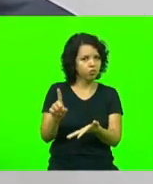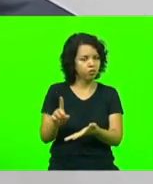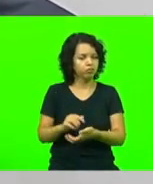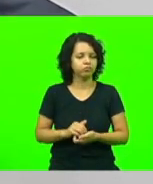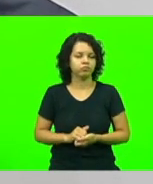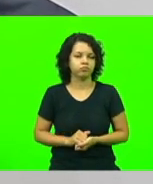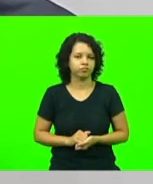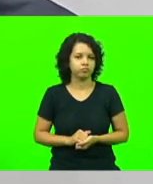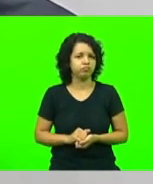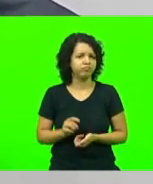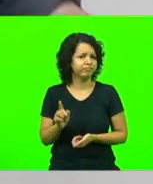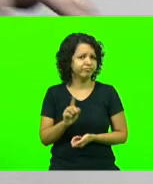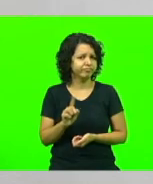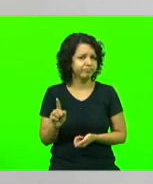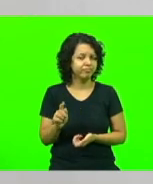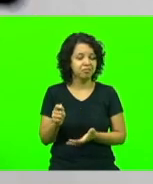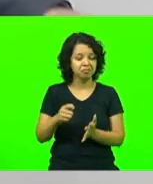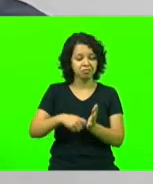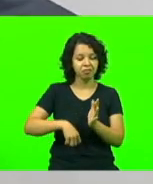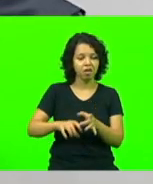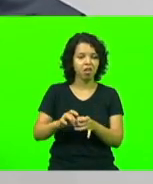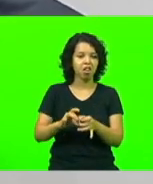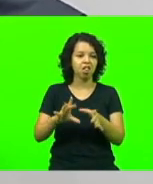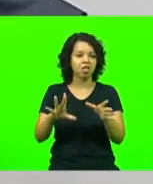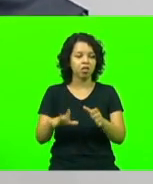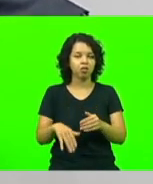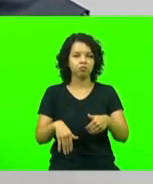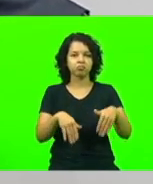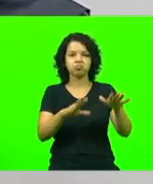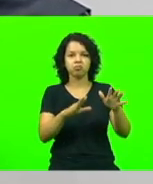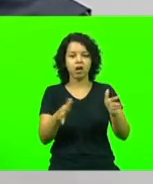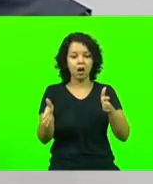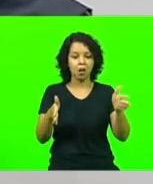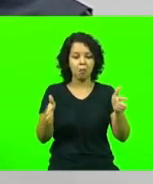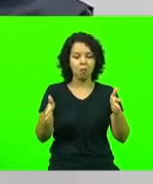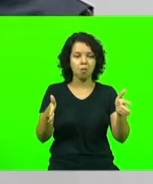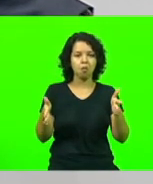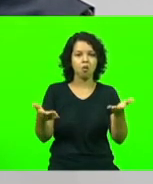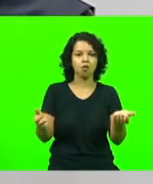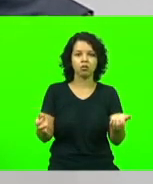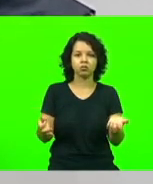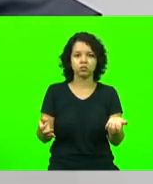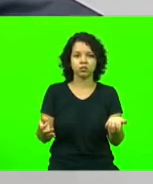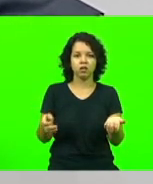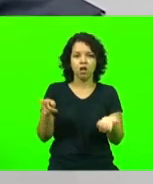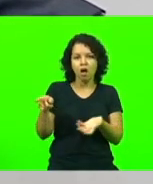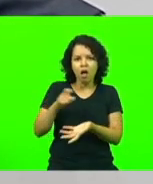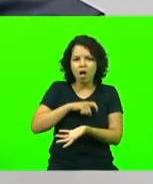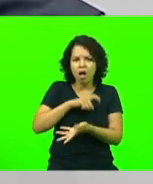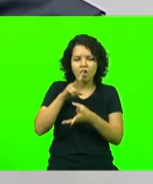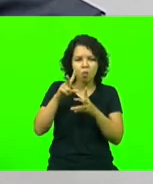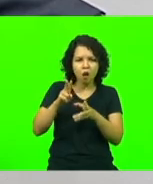Não, é simplesmente assinado, liberado, acabou, deu o prazo e pronto, e vai para a rua e você solta uma fera.